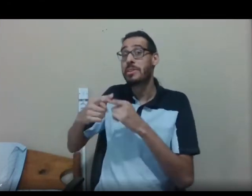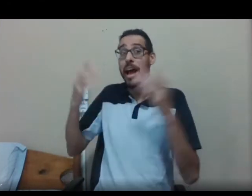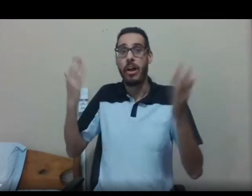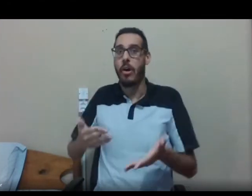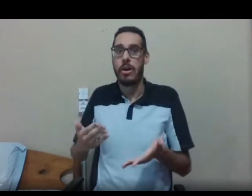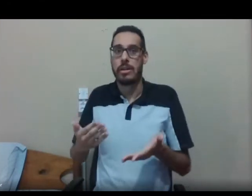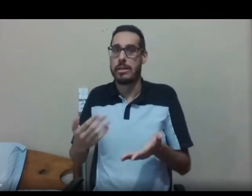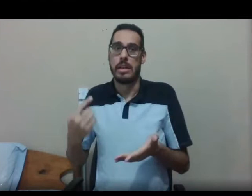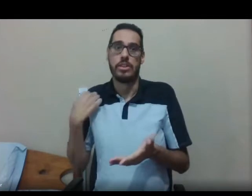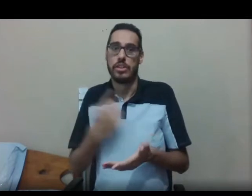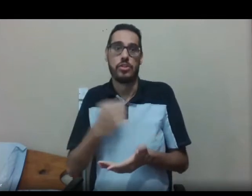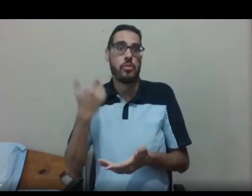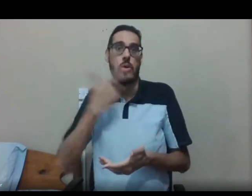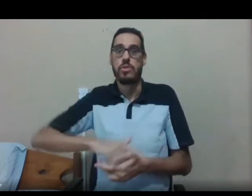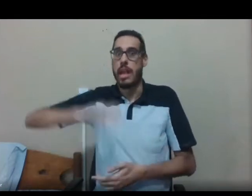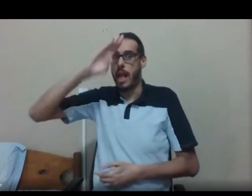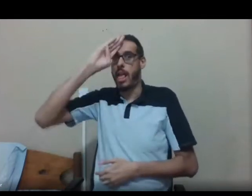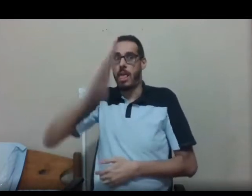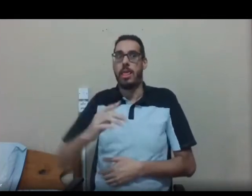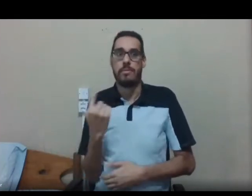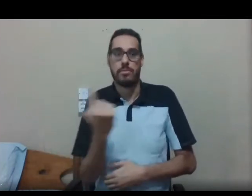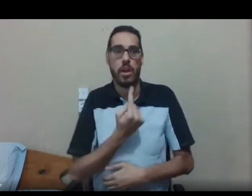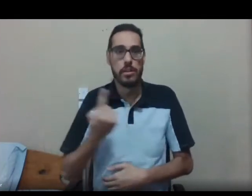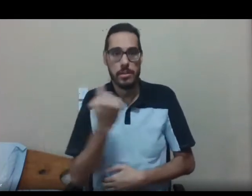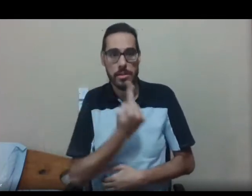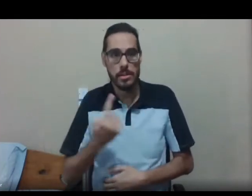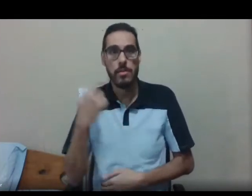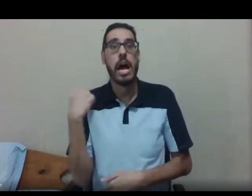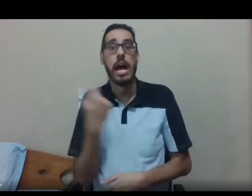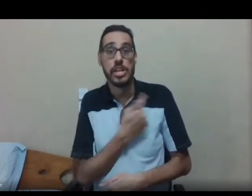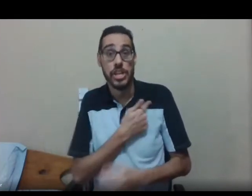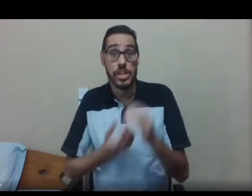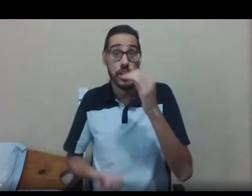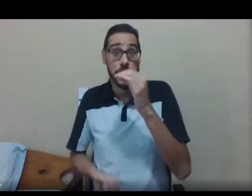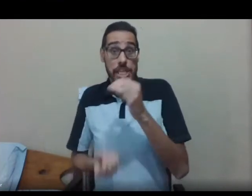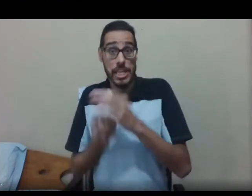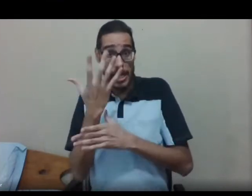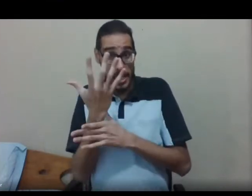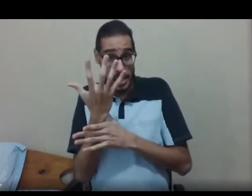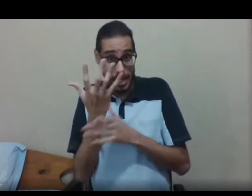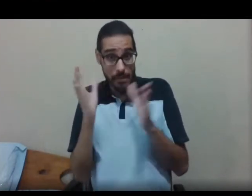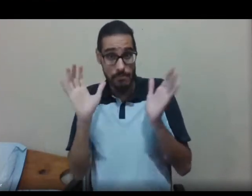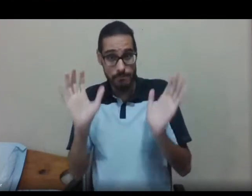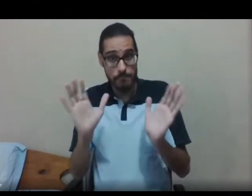lá. Se quiser, sim, se não, não tem problema. Muito obrigado.